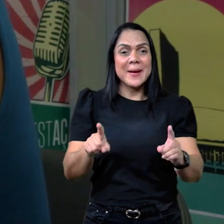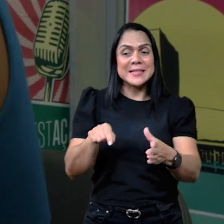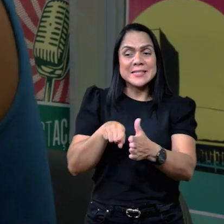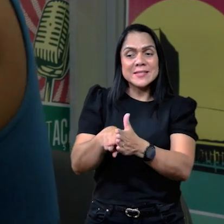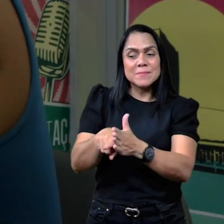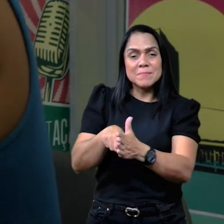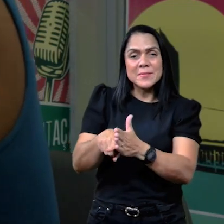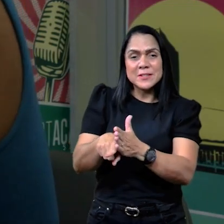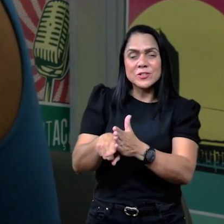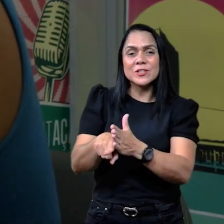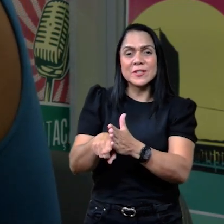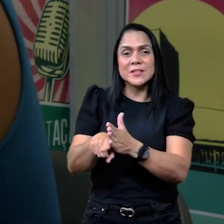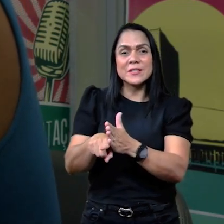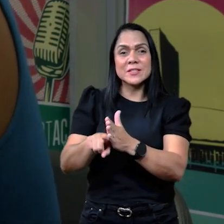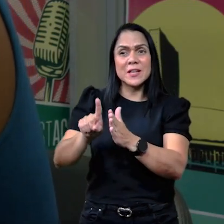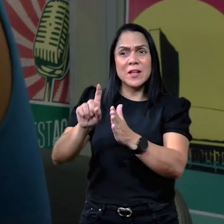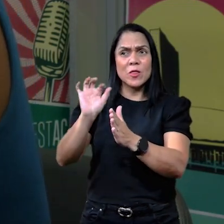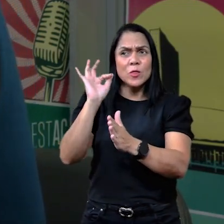conseguir, né,